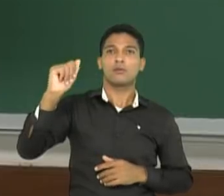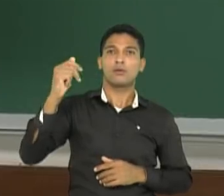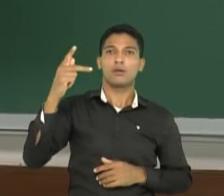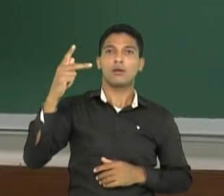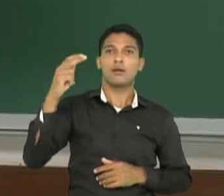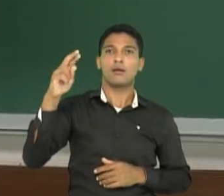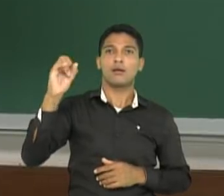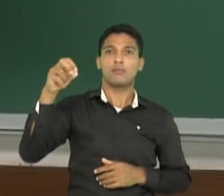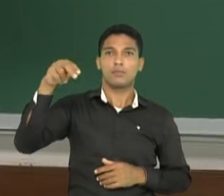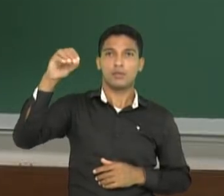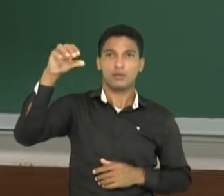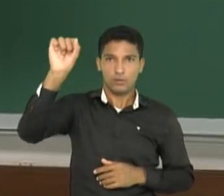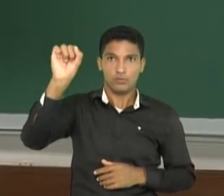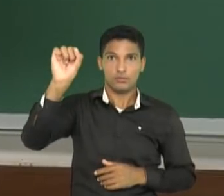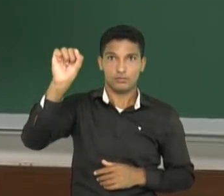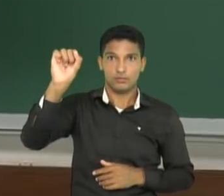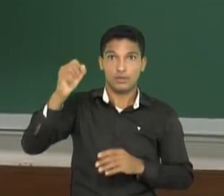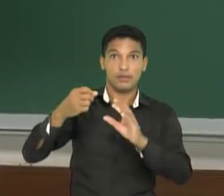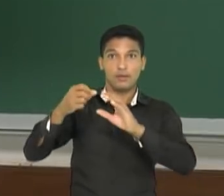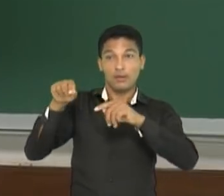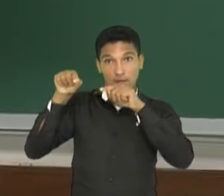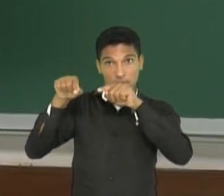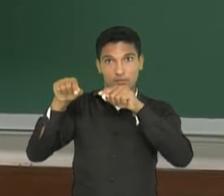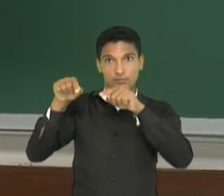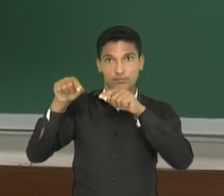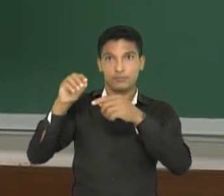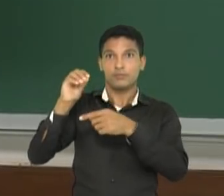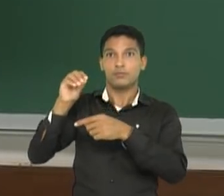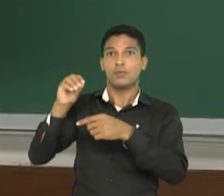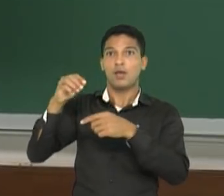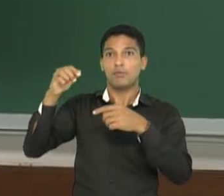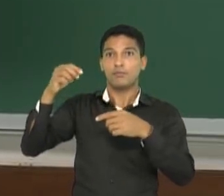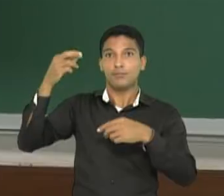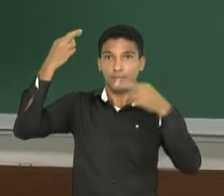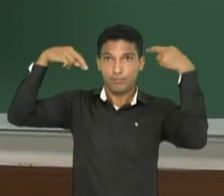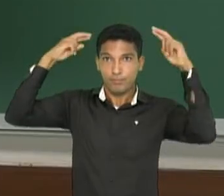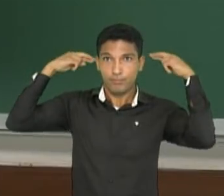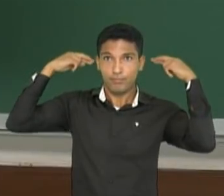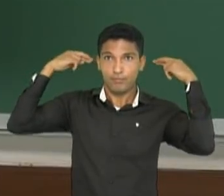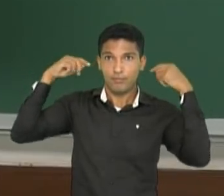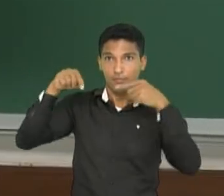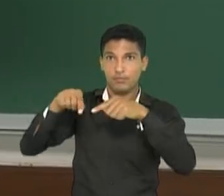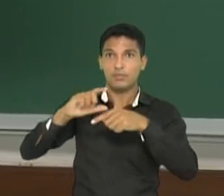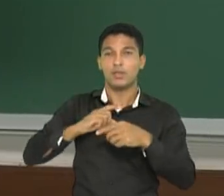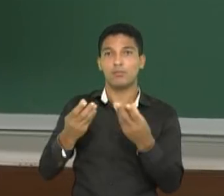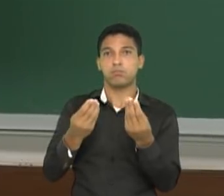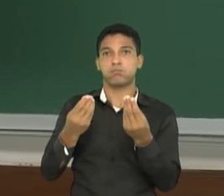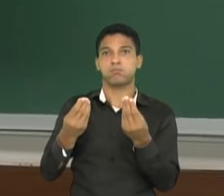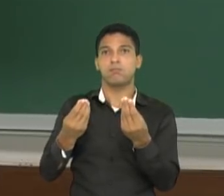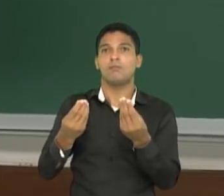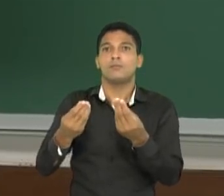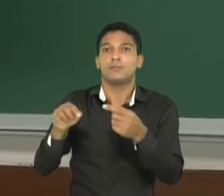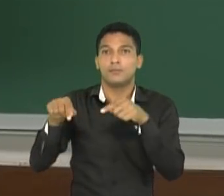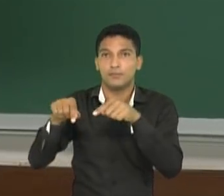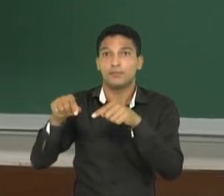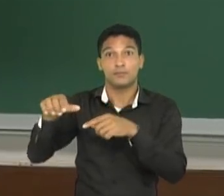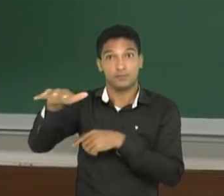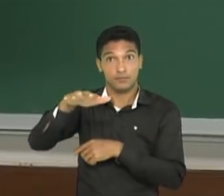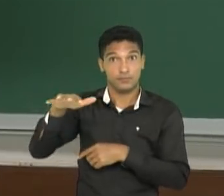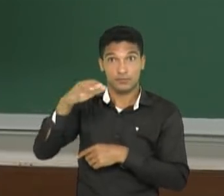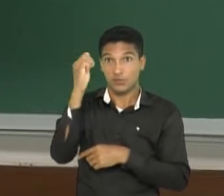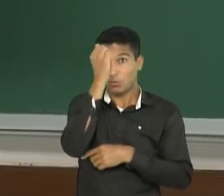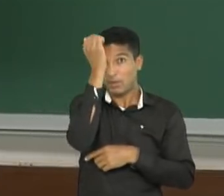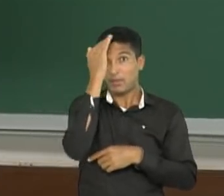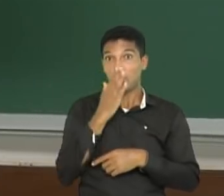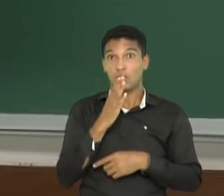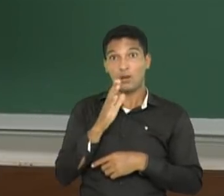resistentes a algumas características da região e, portanto, tem ali grandes rebanhos, né? No Brasil, né? A